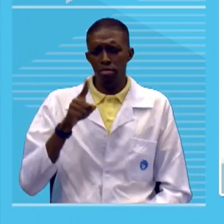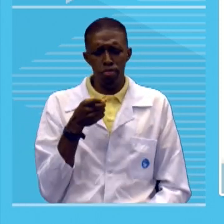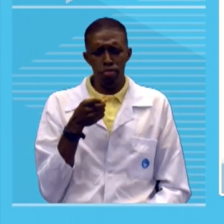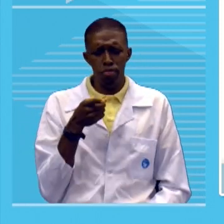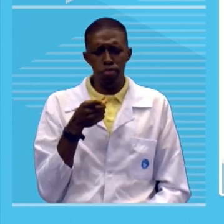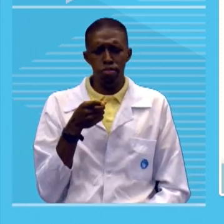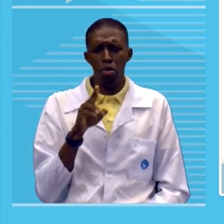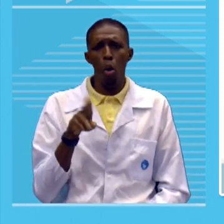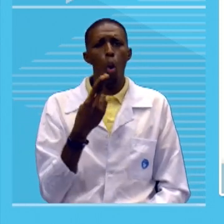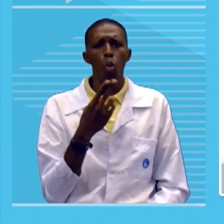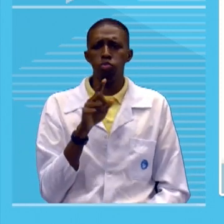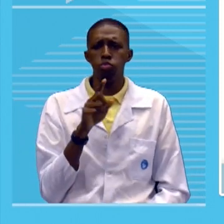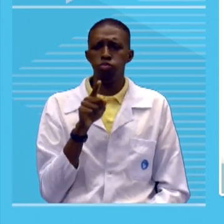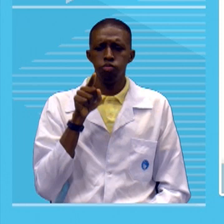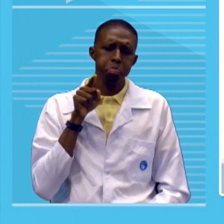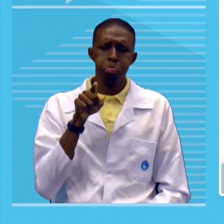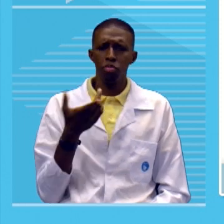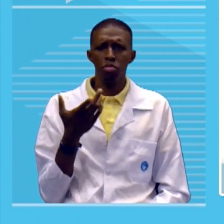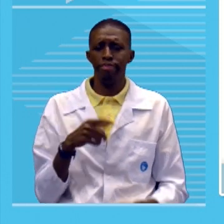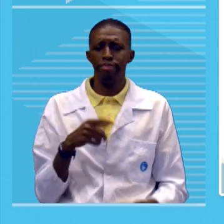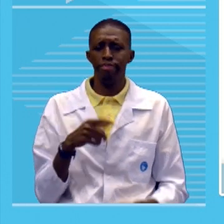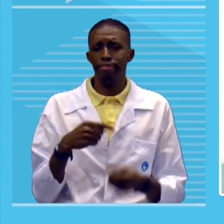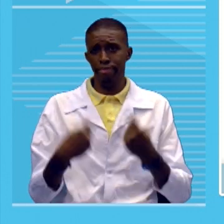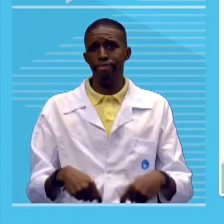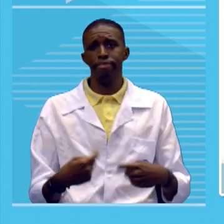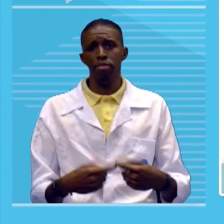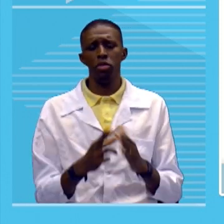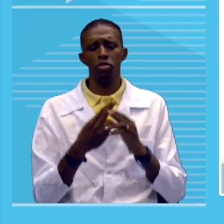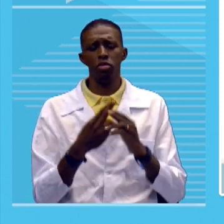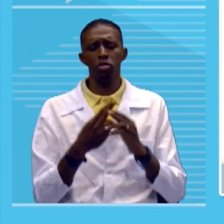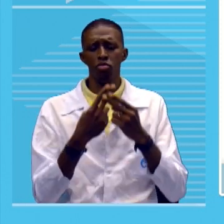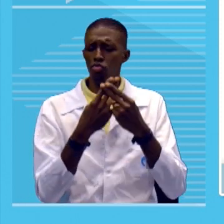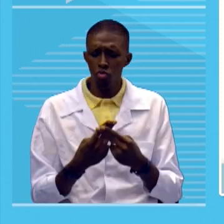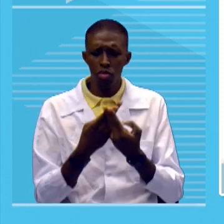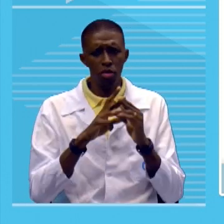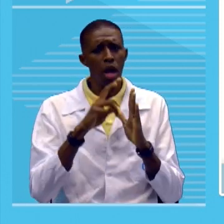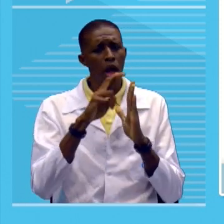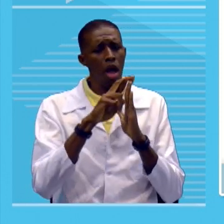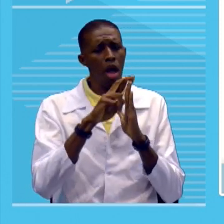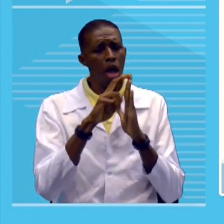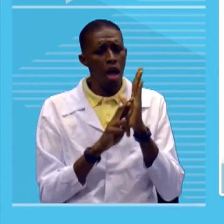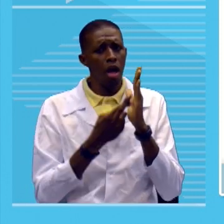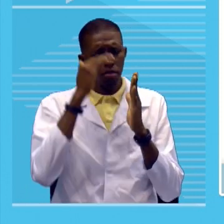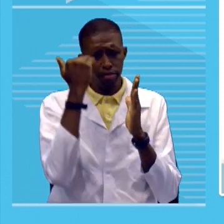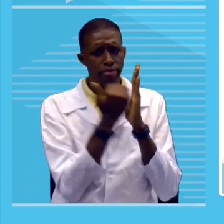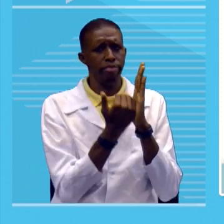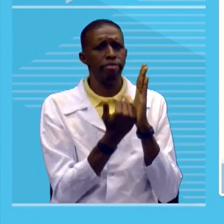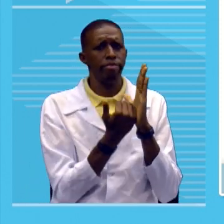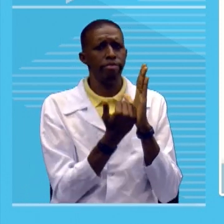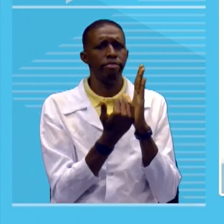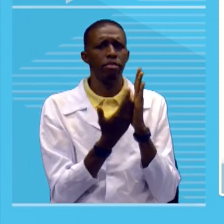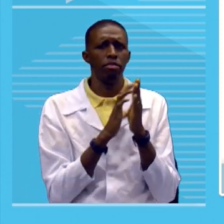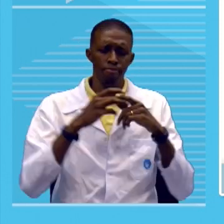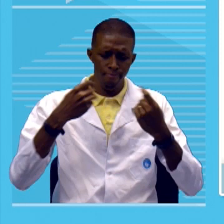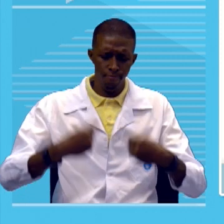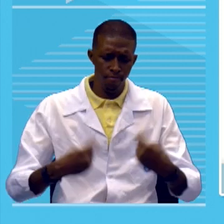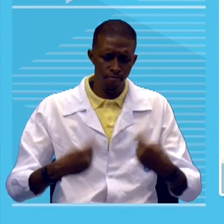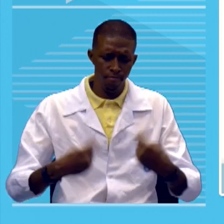aí não nos permite uma produção de sentido.